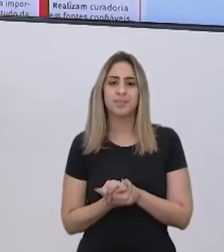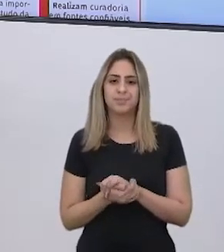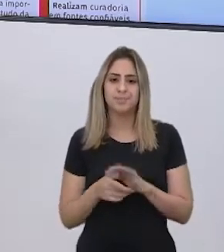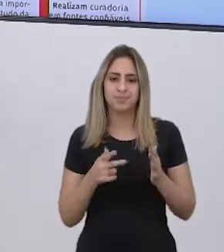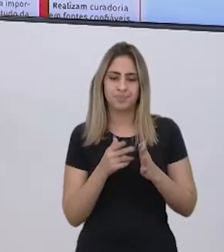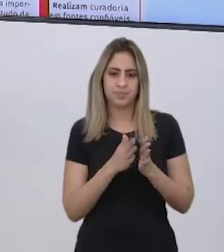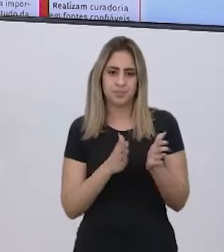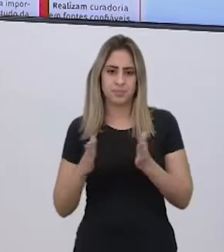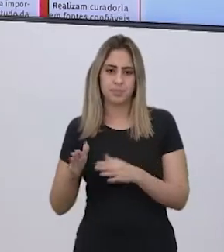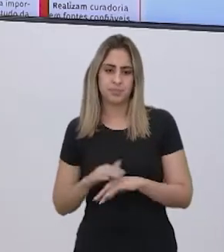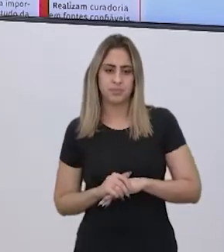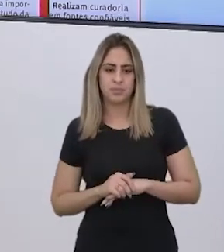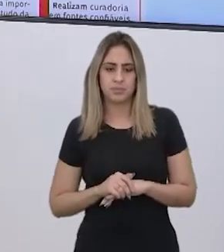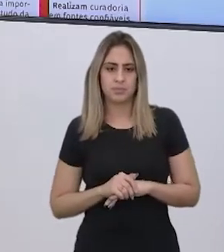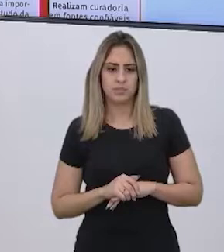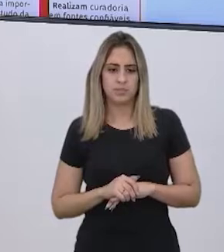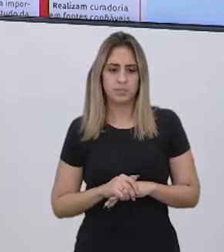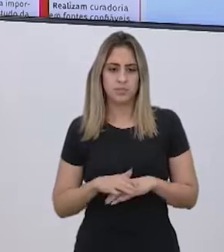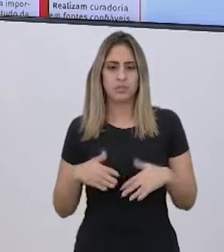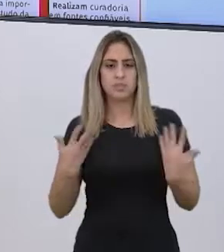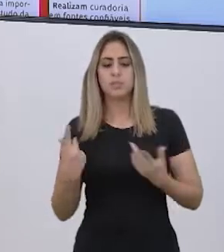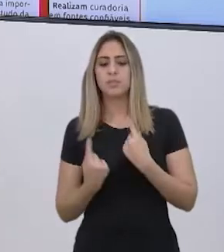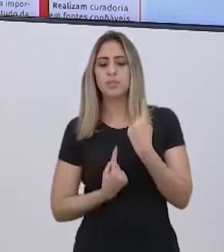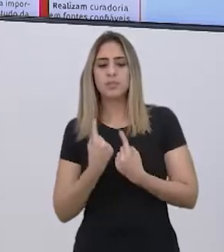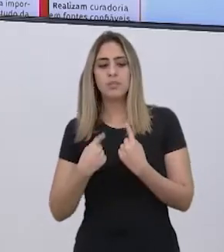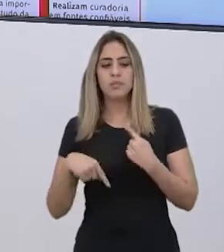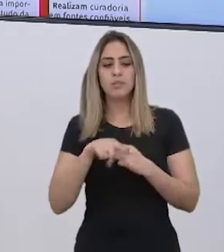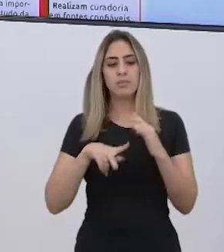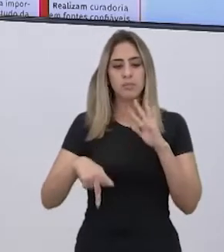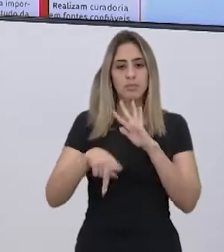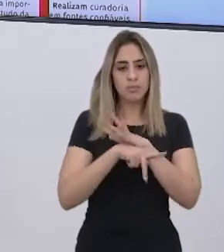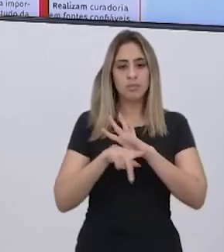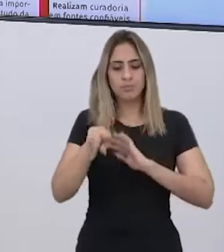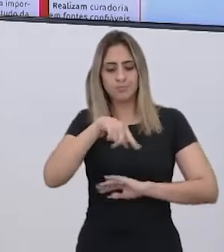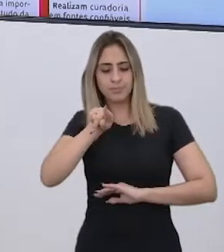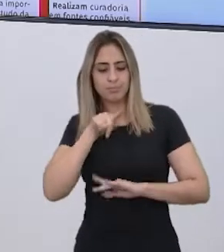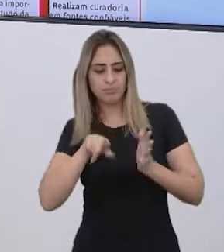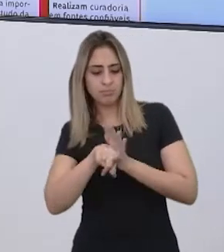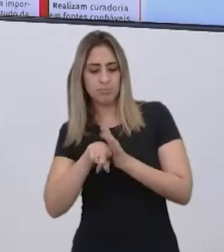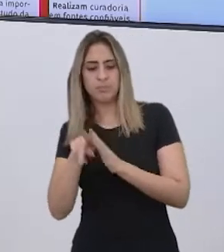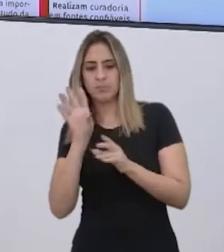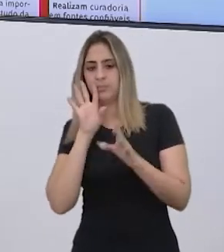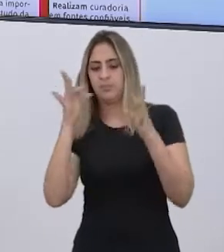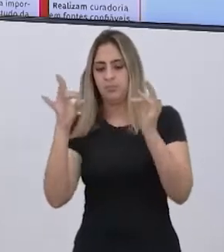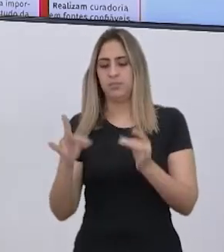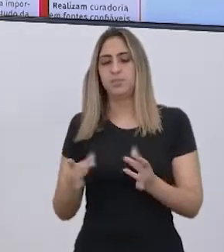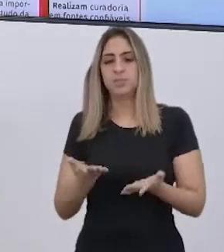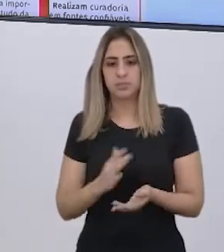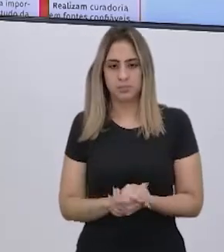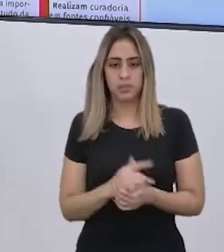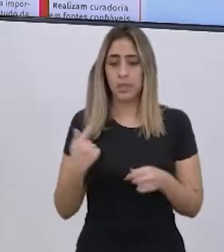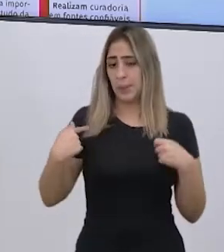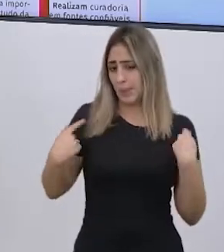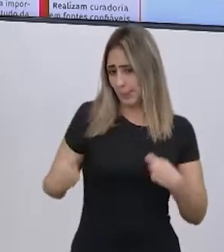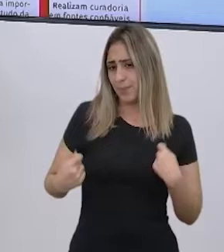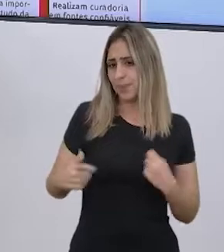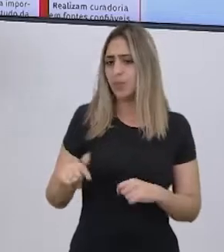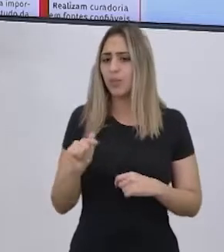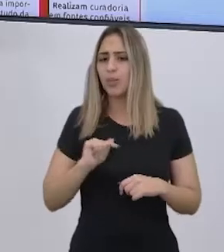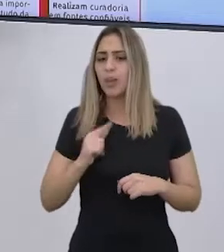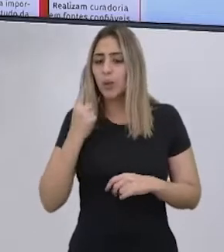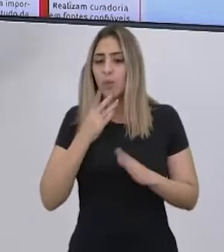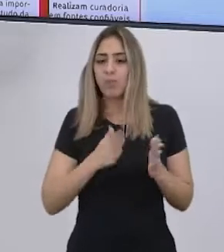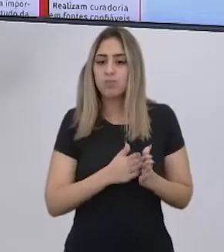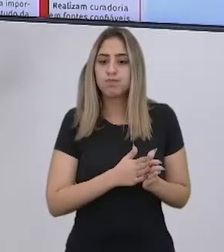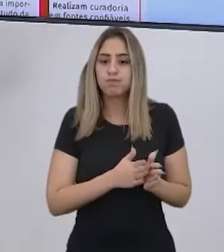secando. Tá. Quais são as provas que você tem que esse laguinho está secando? Eu preciso ter uma linha